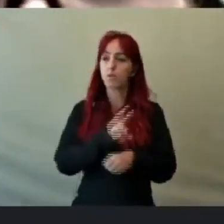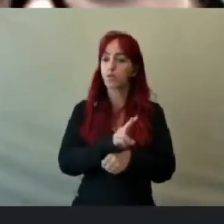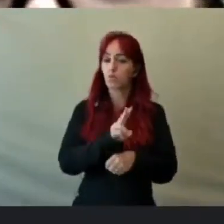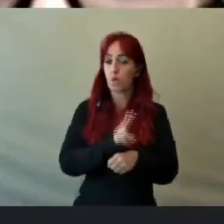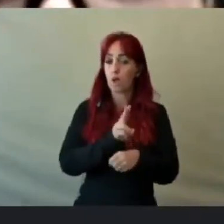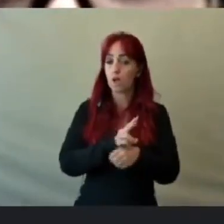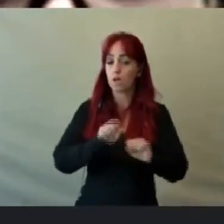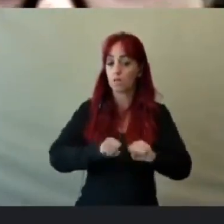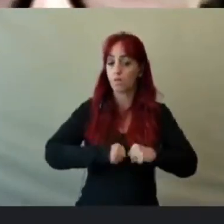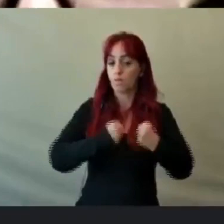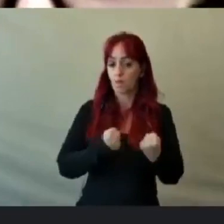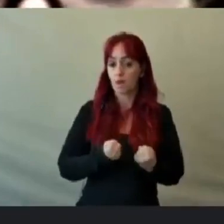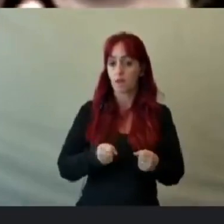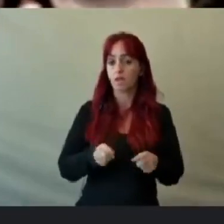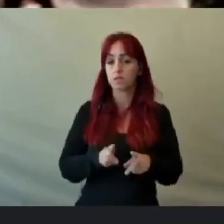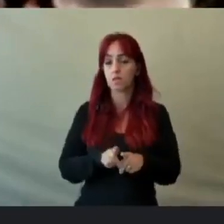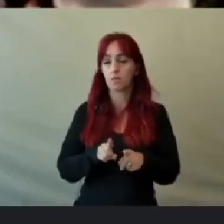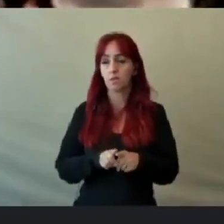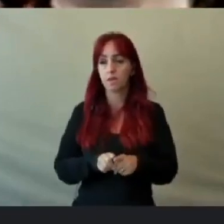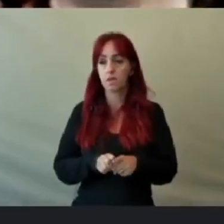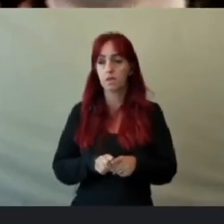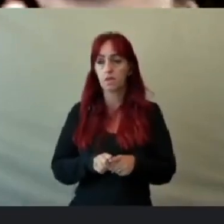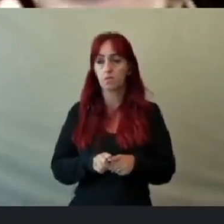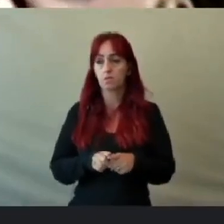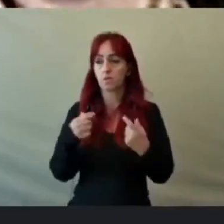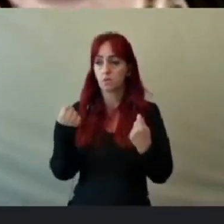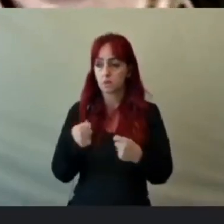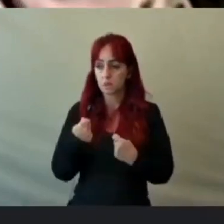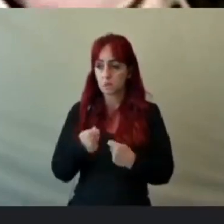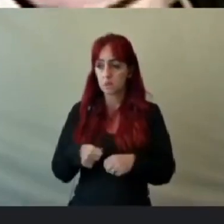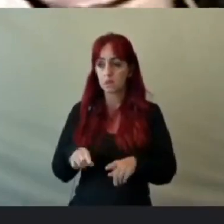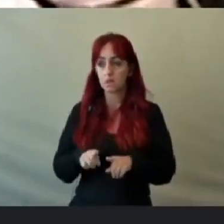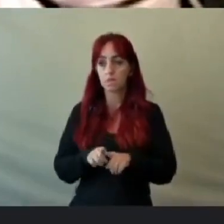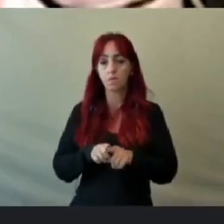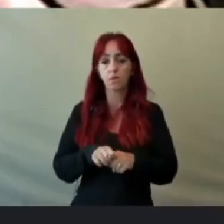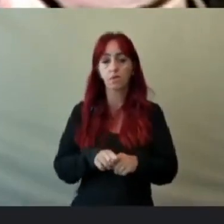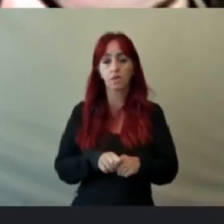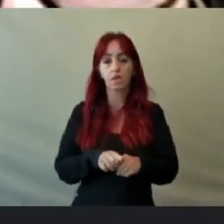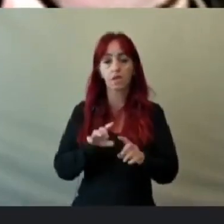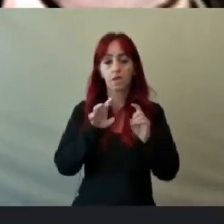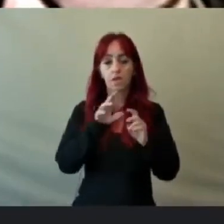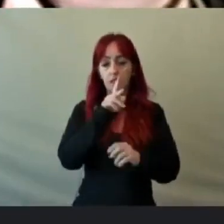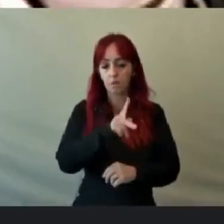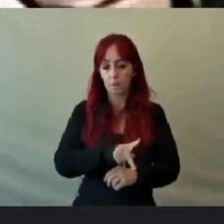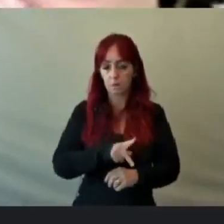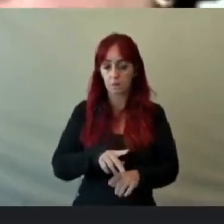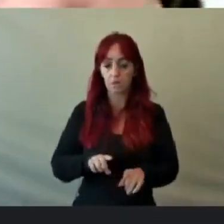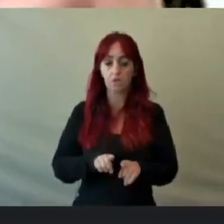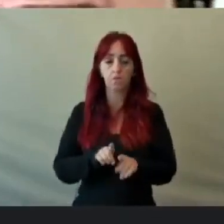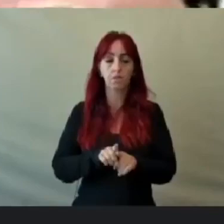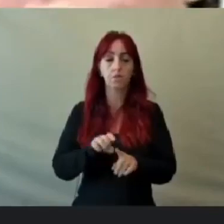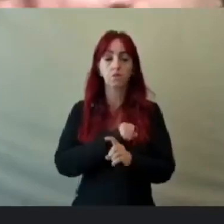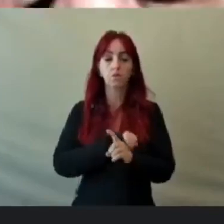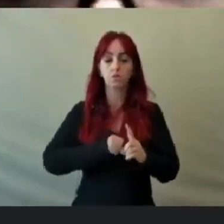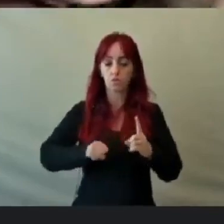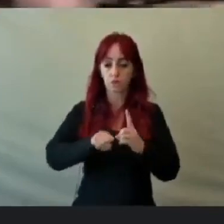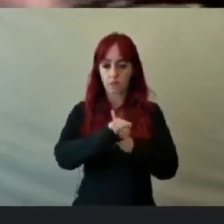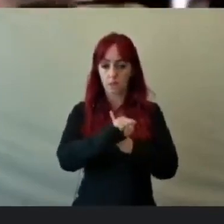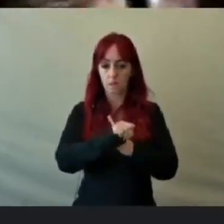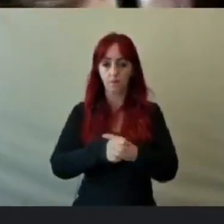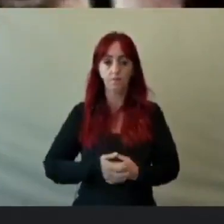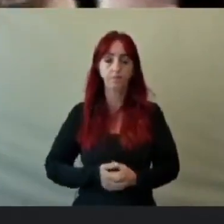um dessas pessoas né e também no seu contexto social a gente a